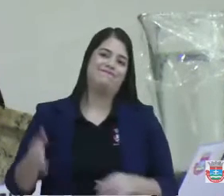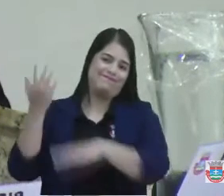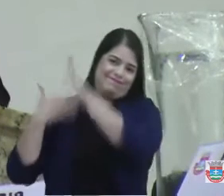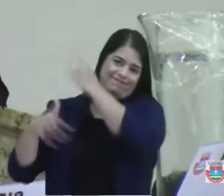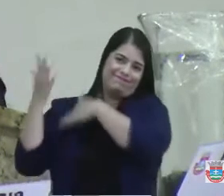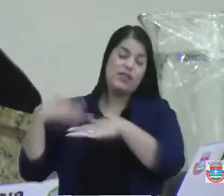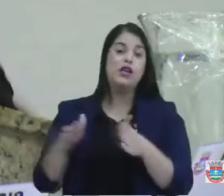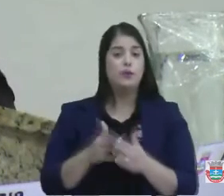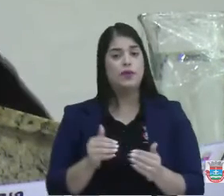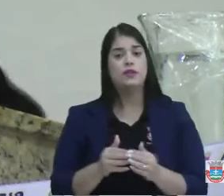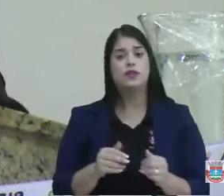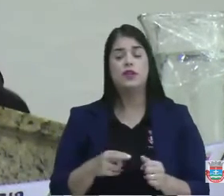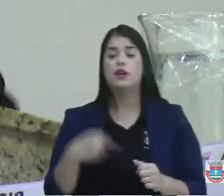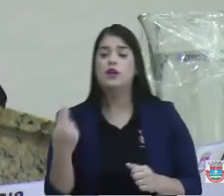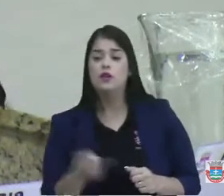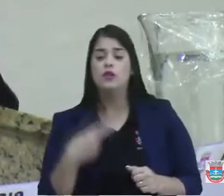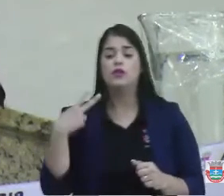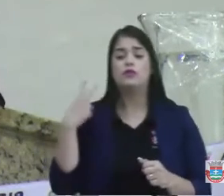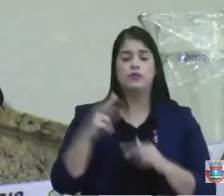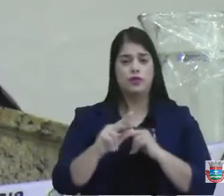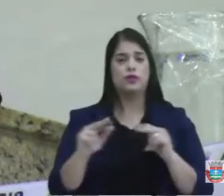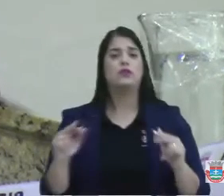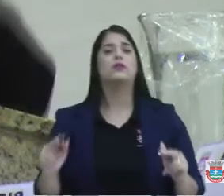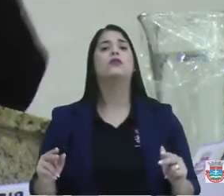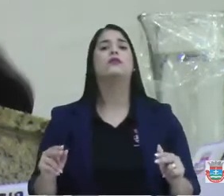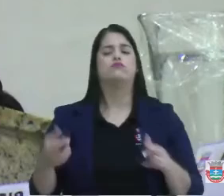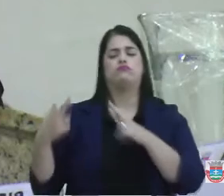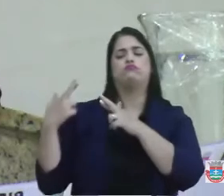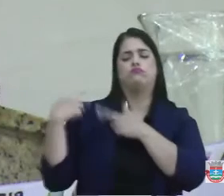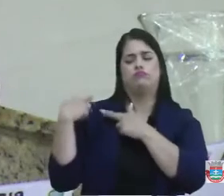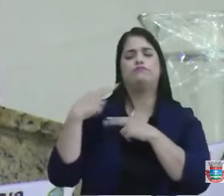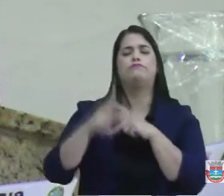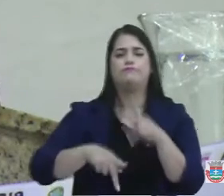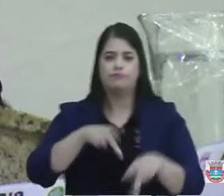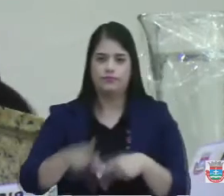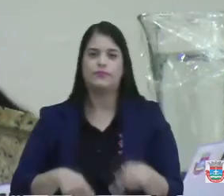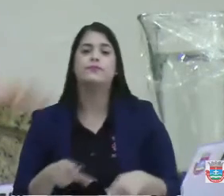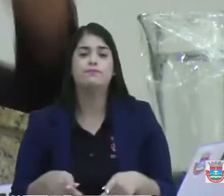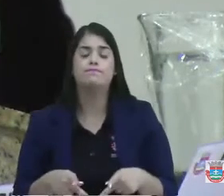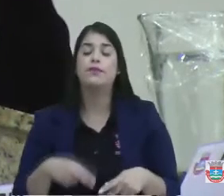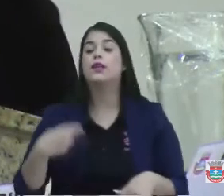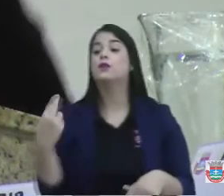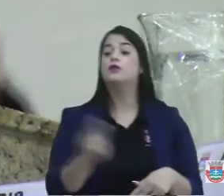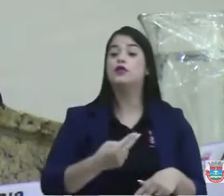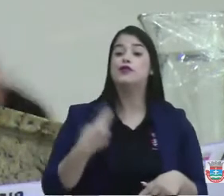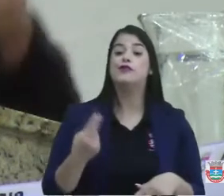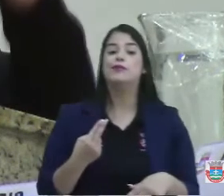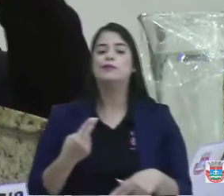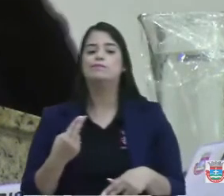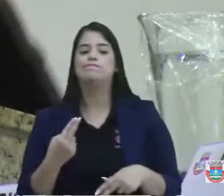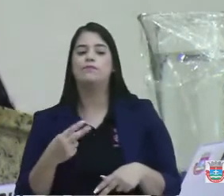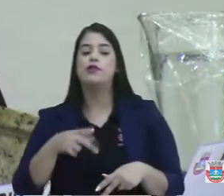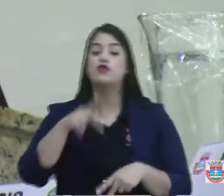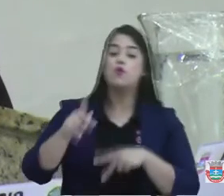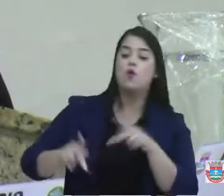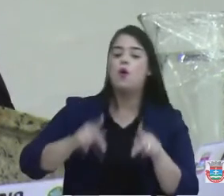pedia pedir porque nós vereadores somos verdadeiros representantes do povo e somos nós que as pessoas vem nos